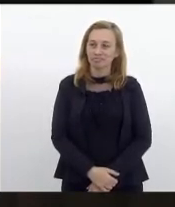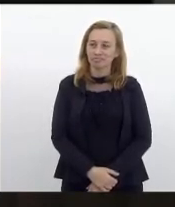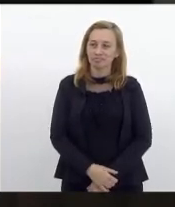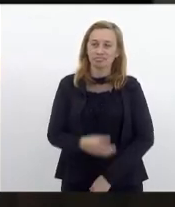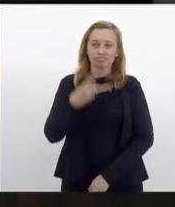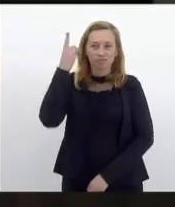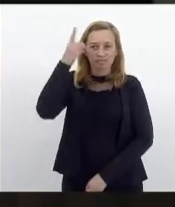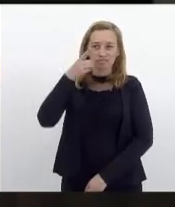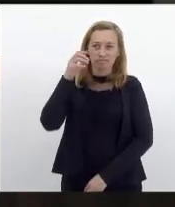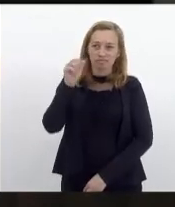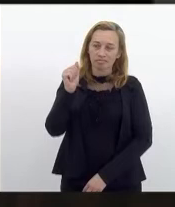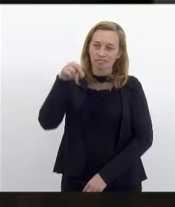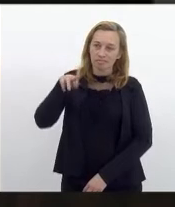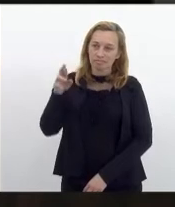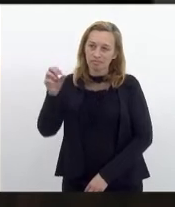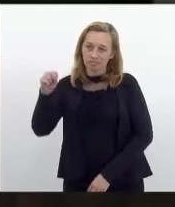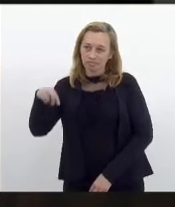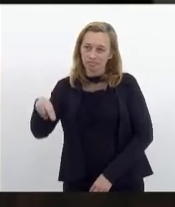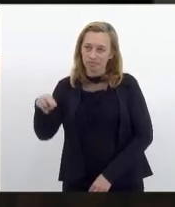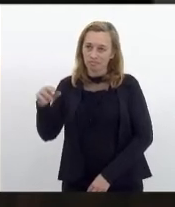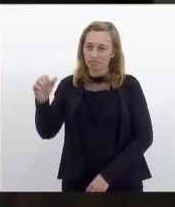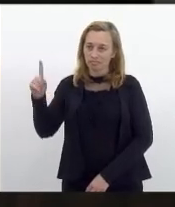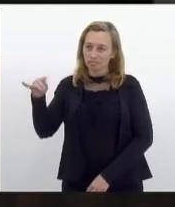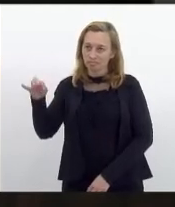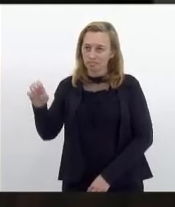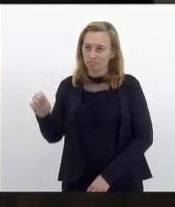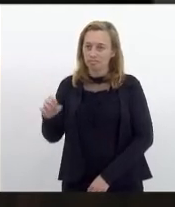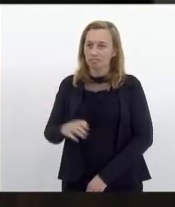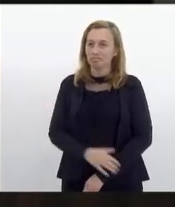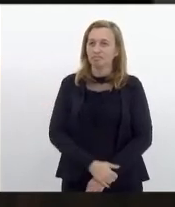Deputado Anderson Alexandre. Deputado Anderson Alexandre.